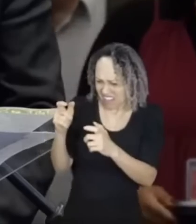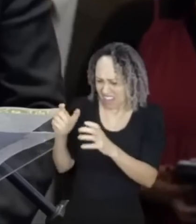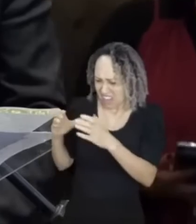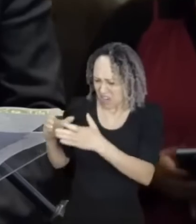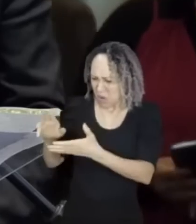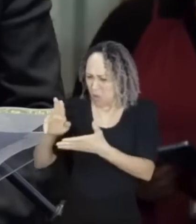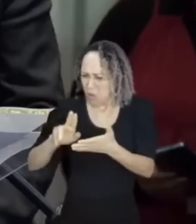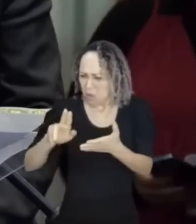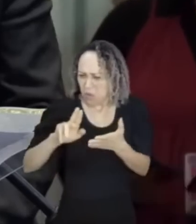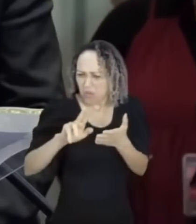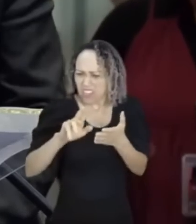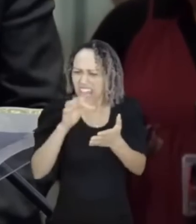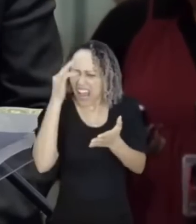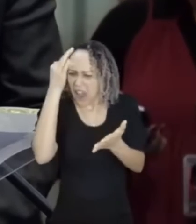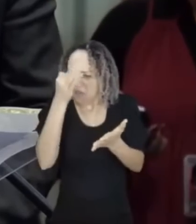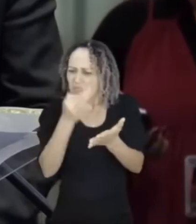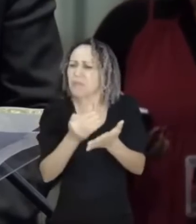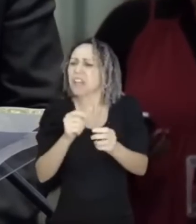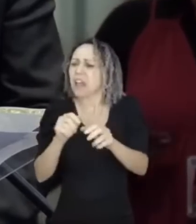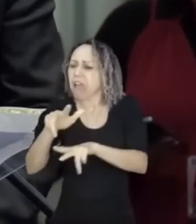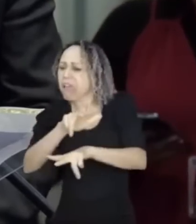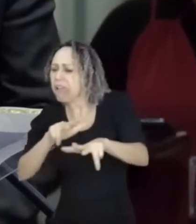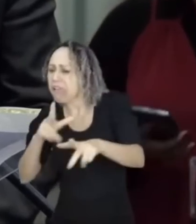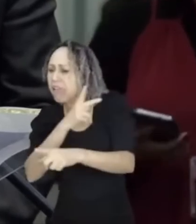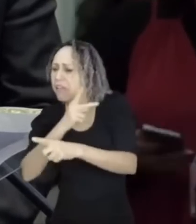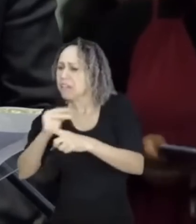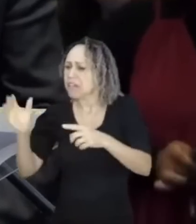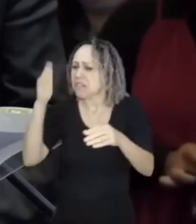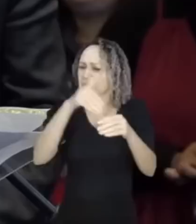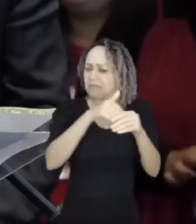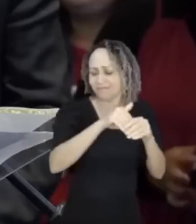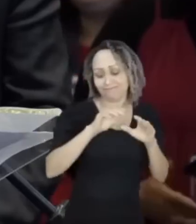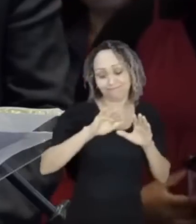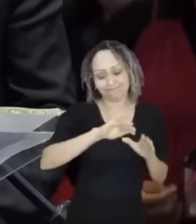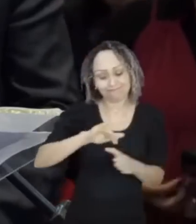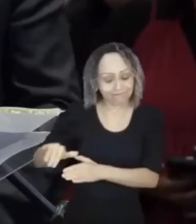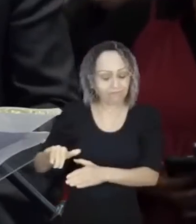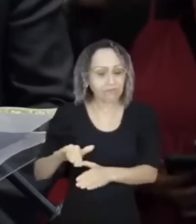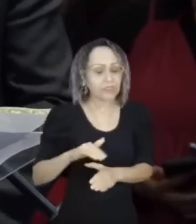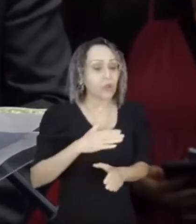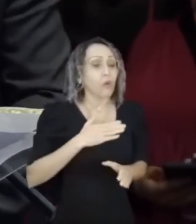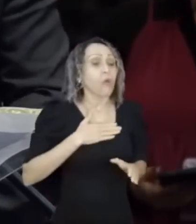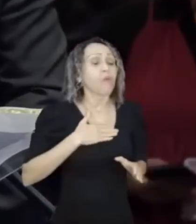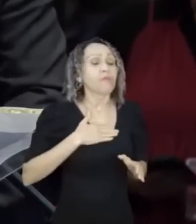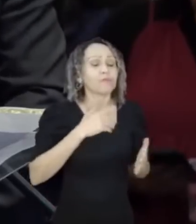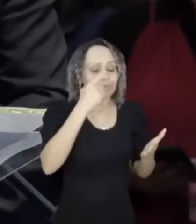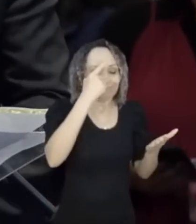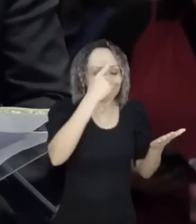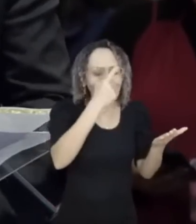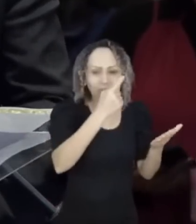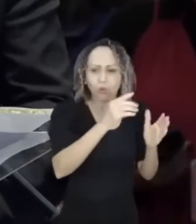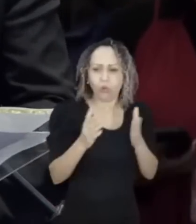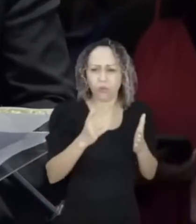vocês este compromisso. Meu governo jamais vai usar símbolos de sua fé para fins políticos